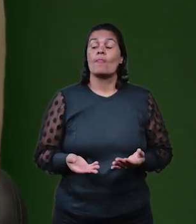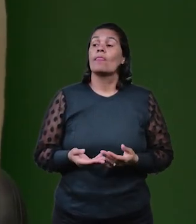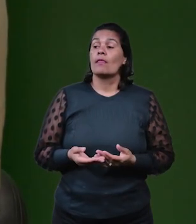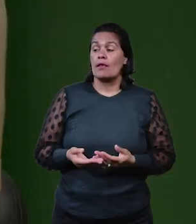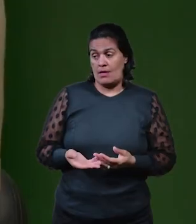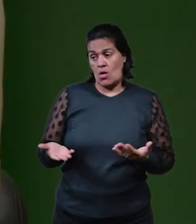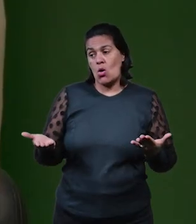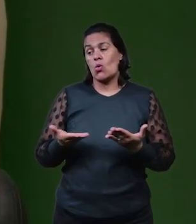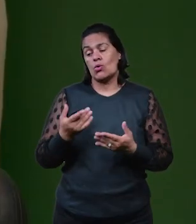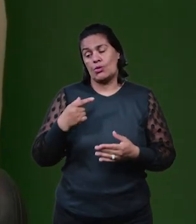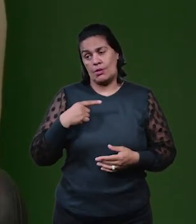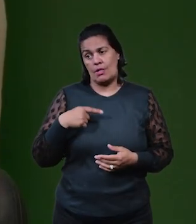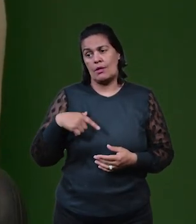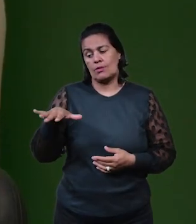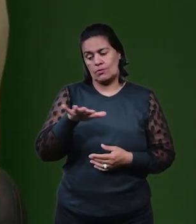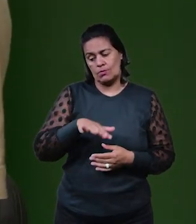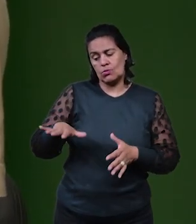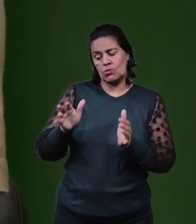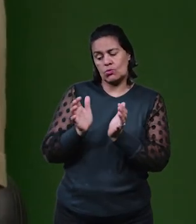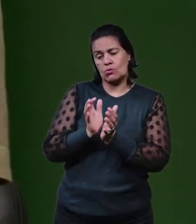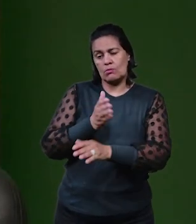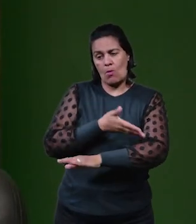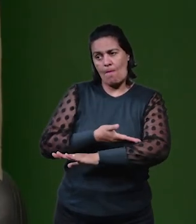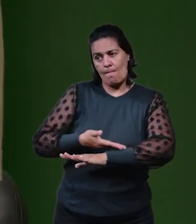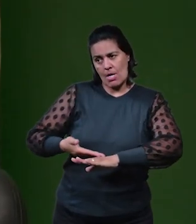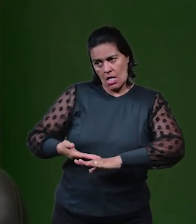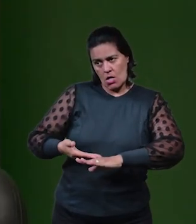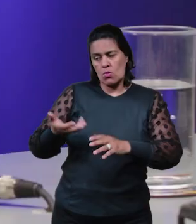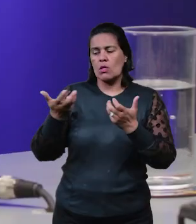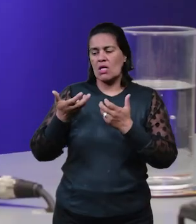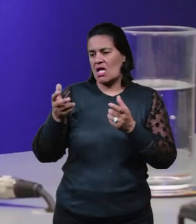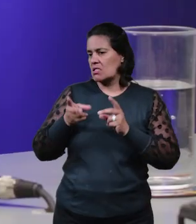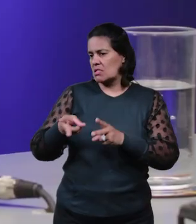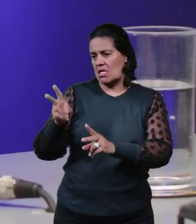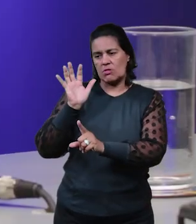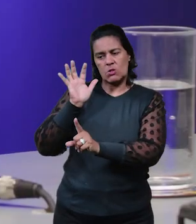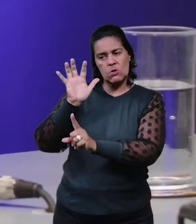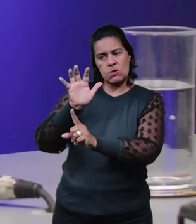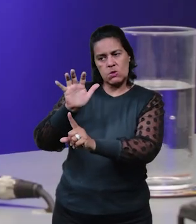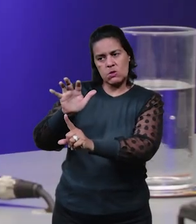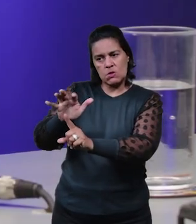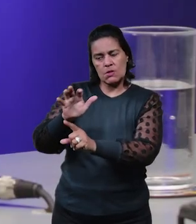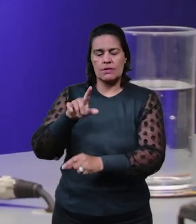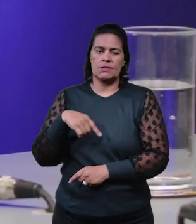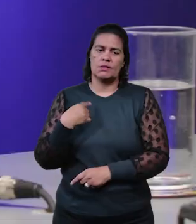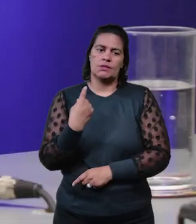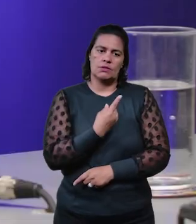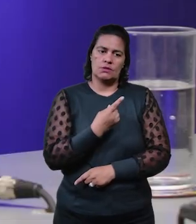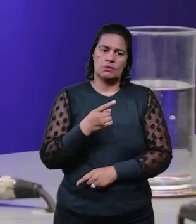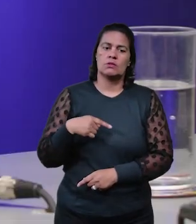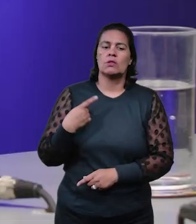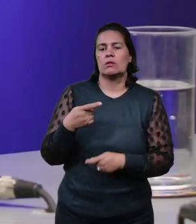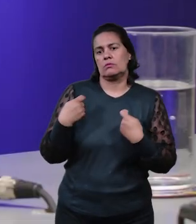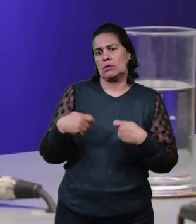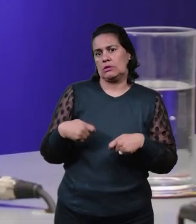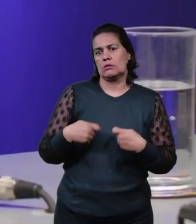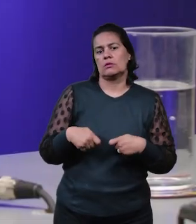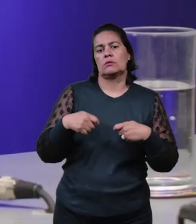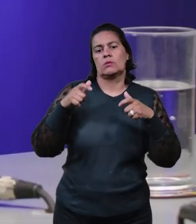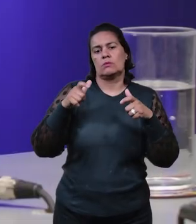branquitude está sempre tentando deturpar os nossos sinais de poder. Então a gente tem que sempre estar nesse lugar de